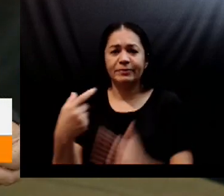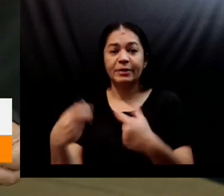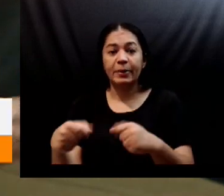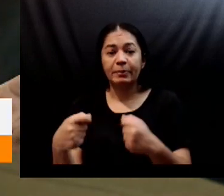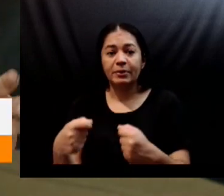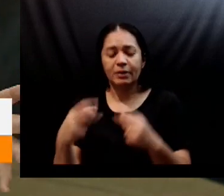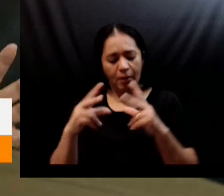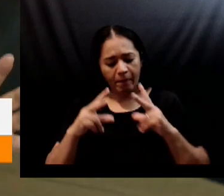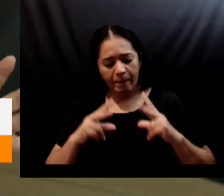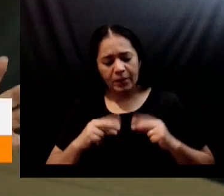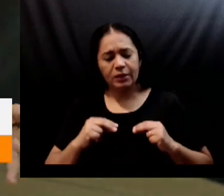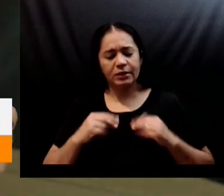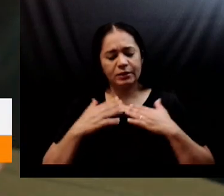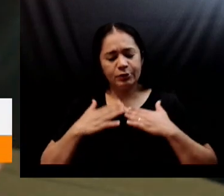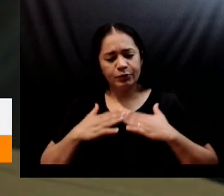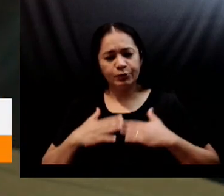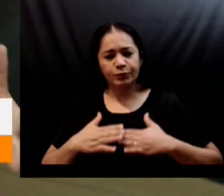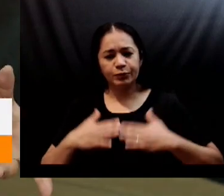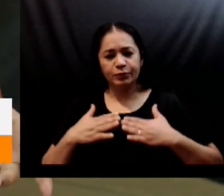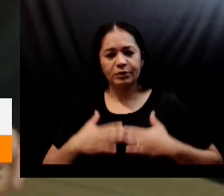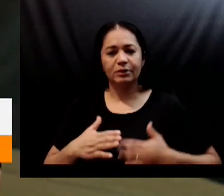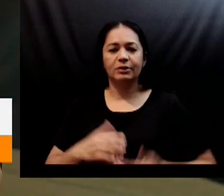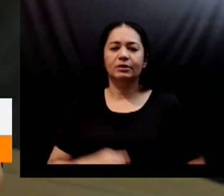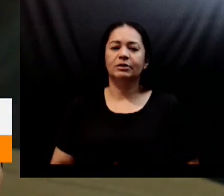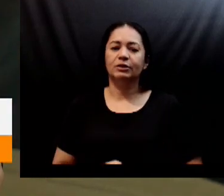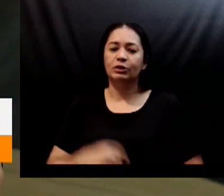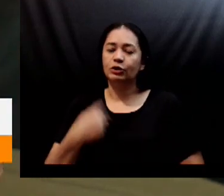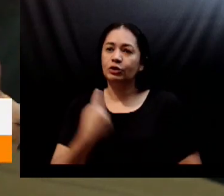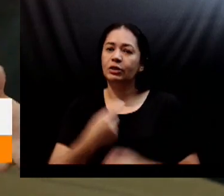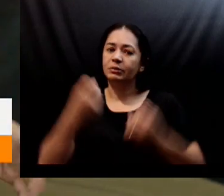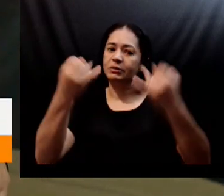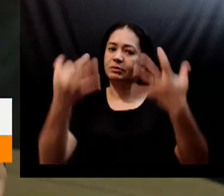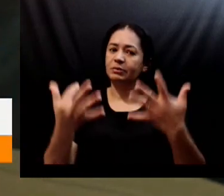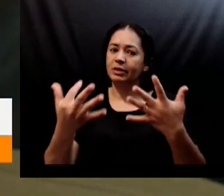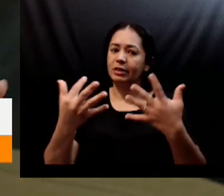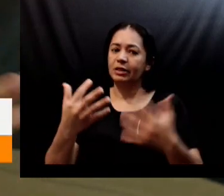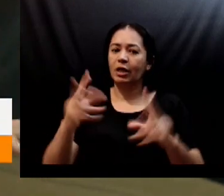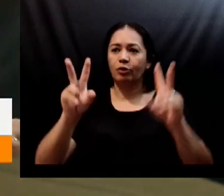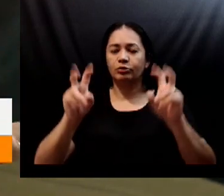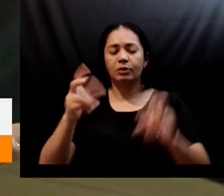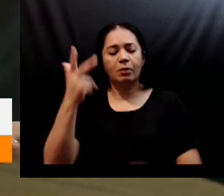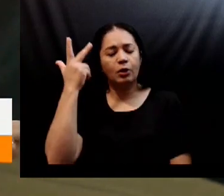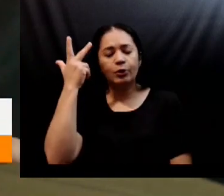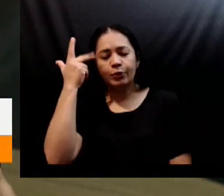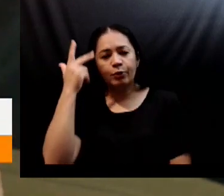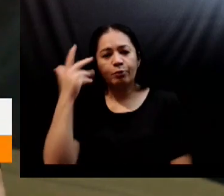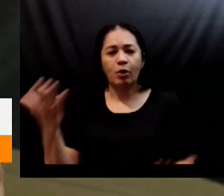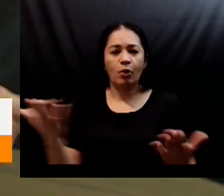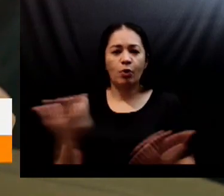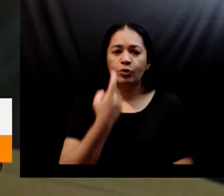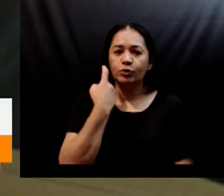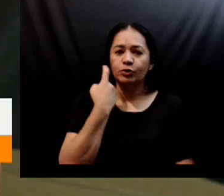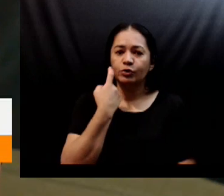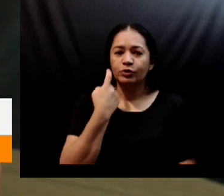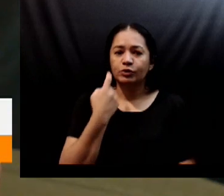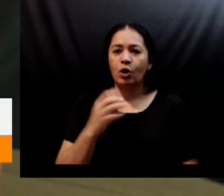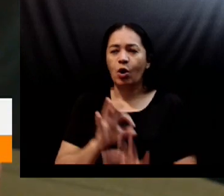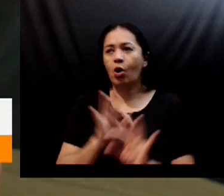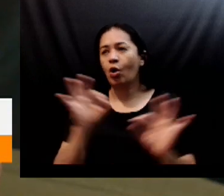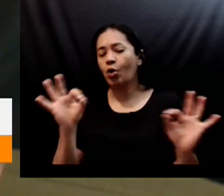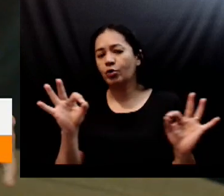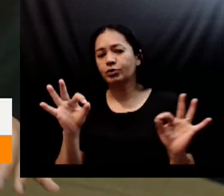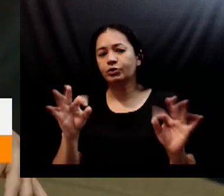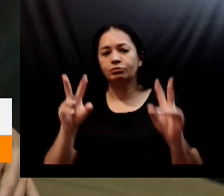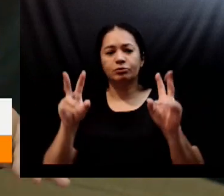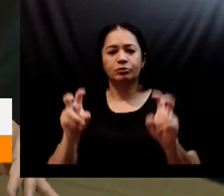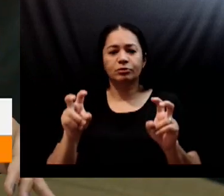descanso? Olha, a gente vai falar sobre esse assunto que é muito comum no nosso cotidiano. Hoje é sexta-feira, um dia propício para a gente debater esse tema. Com a gente aqui no estúdio ao